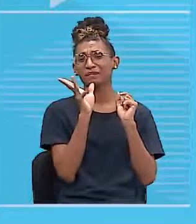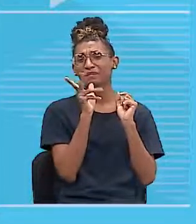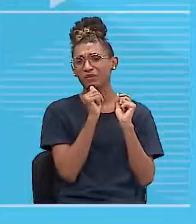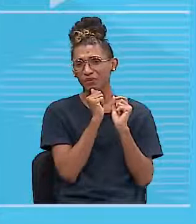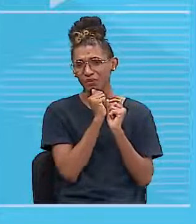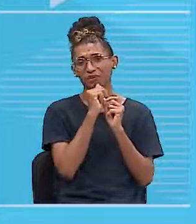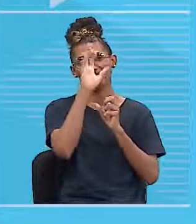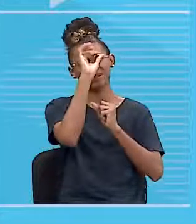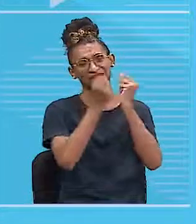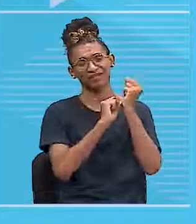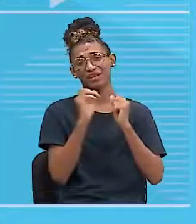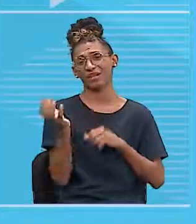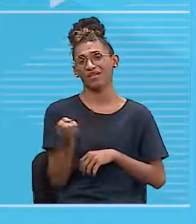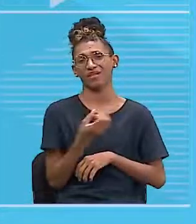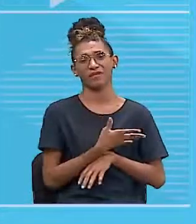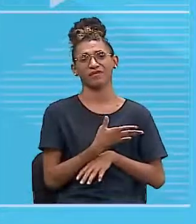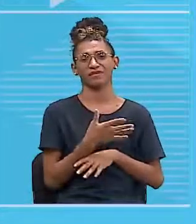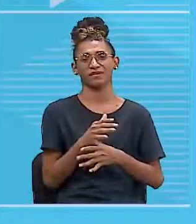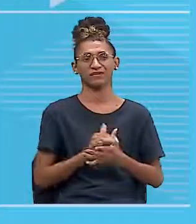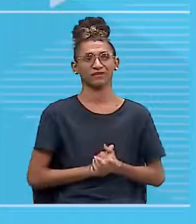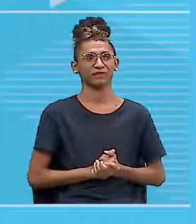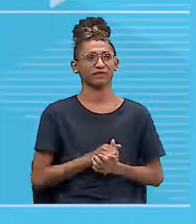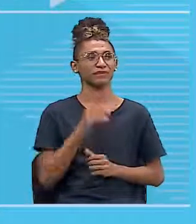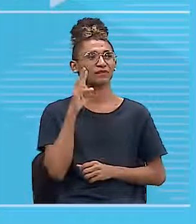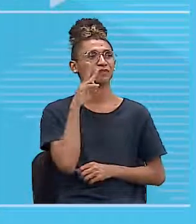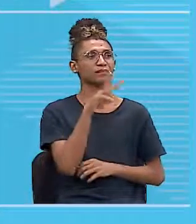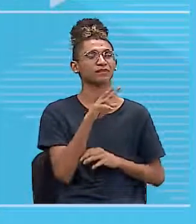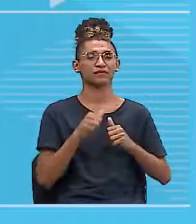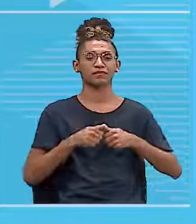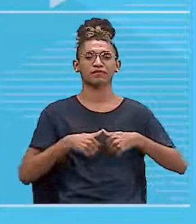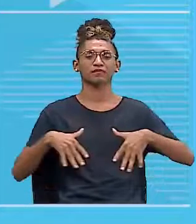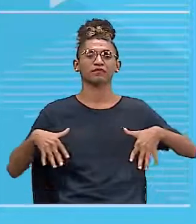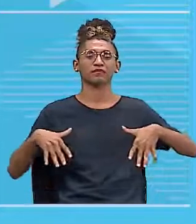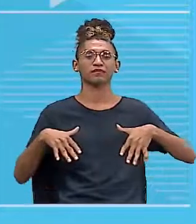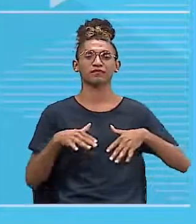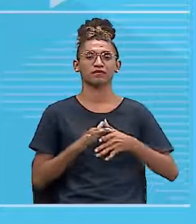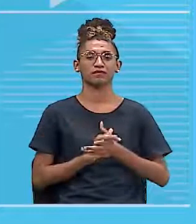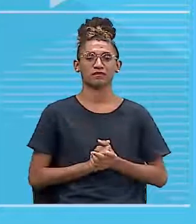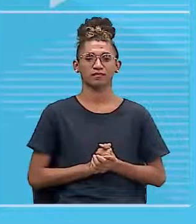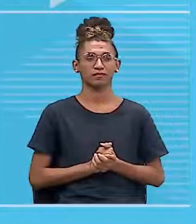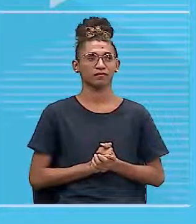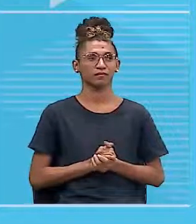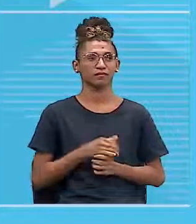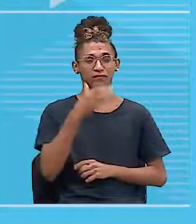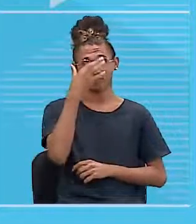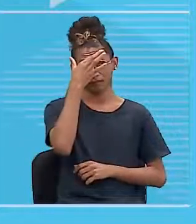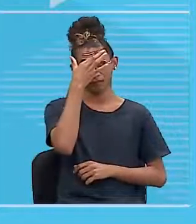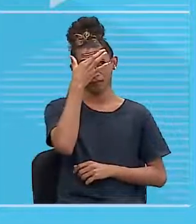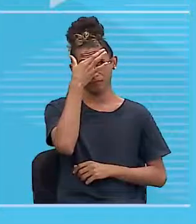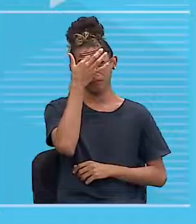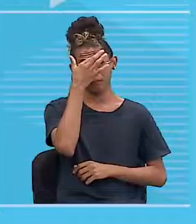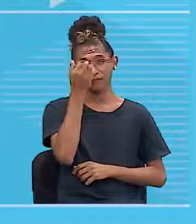recente olha para o mapa olha para o mapa tem as bolas